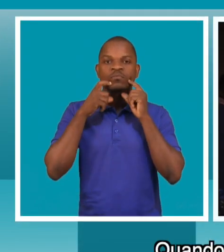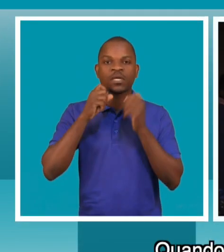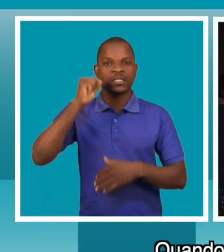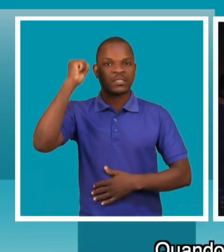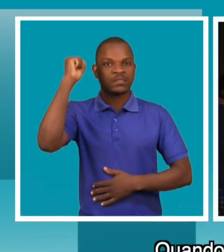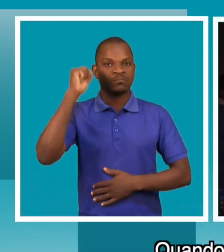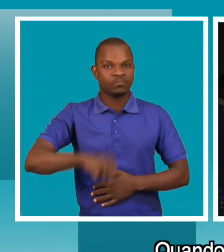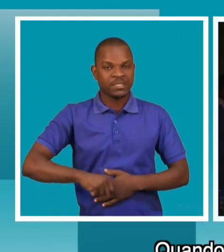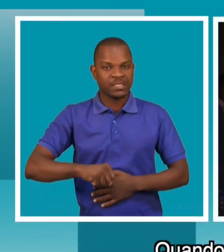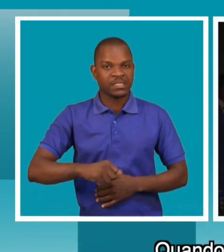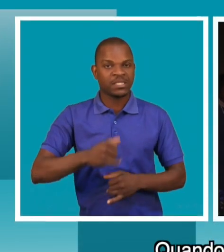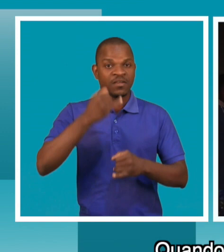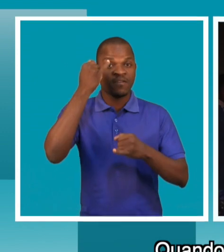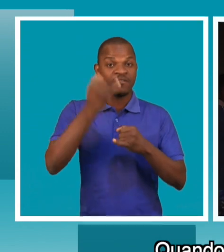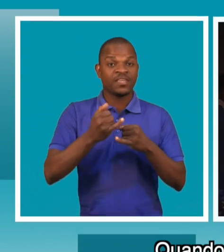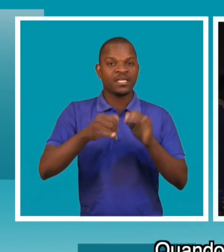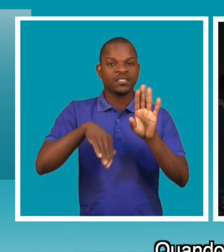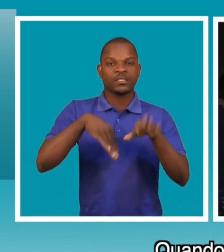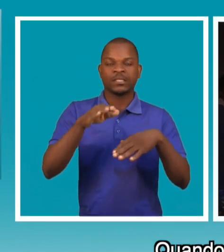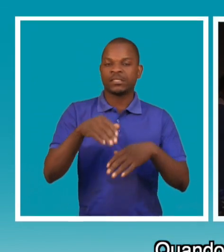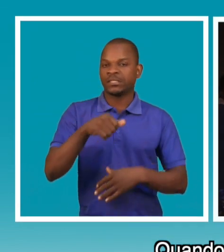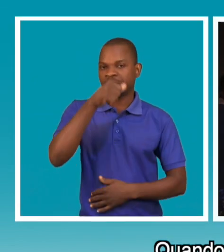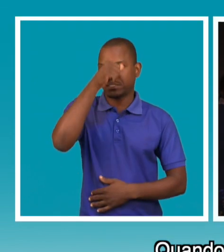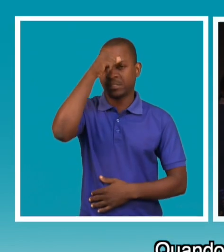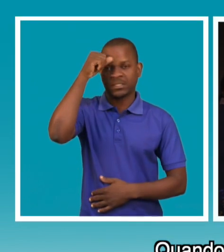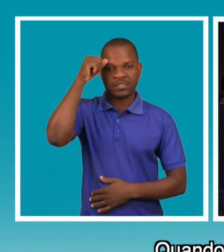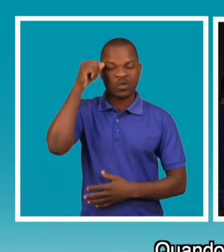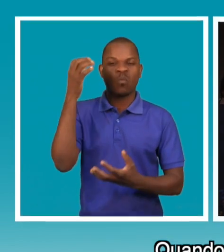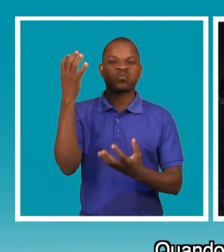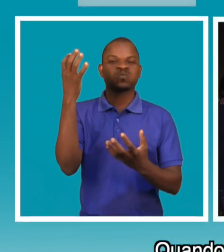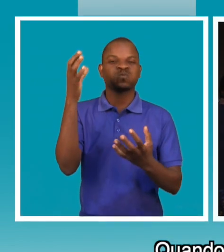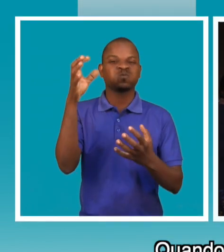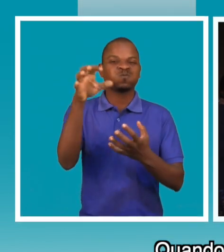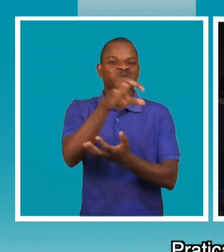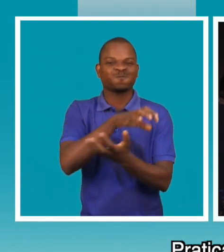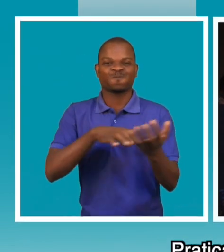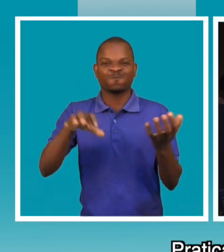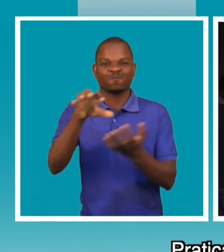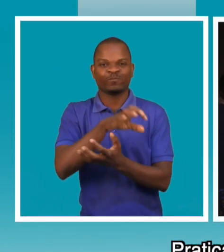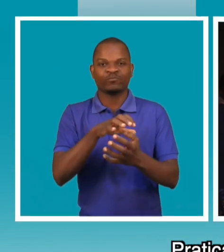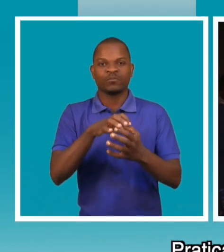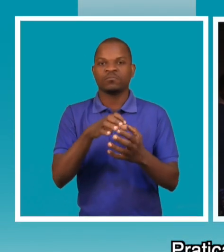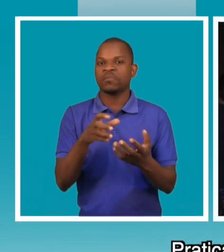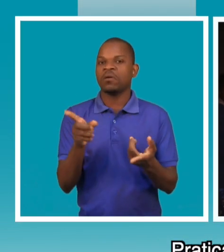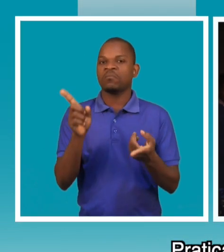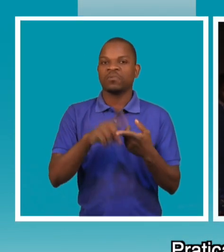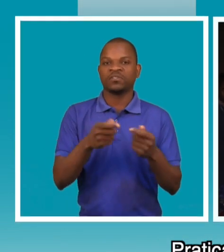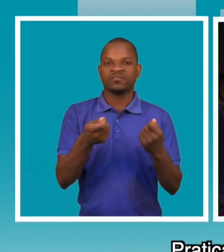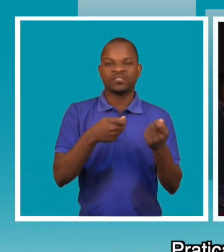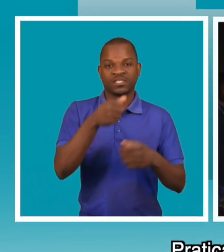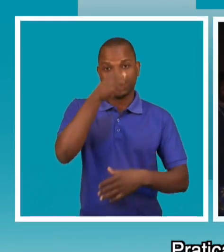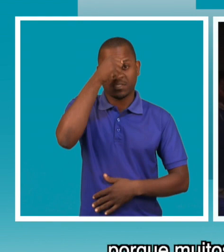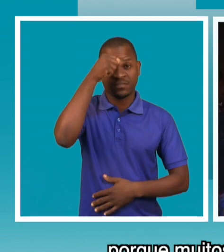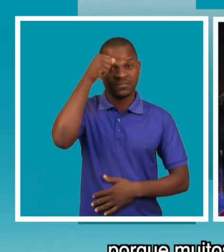o fim do jogo, ali há fogo, praticamente já não há nada.